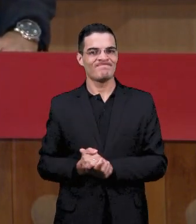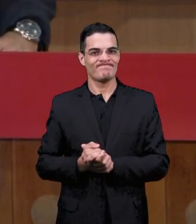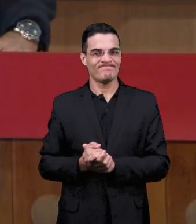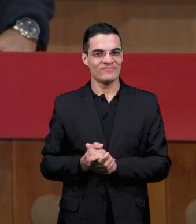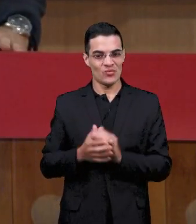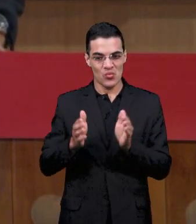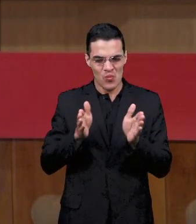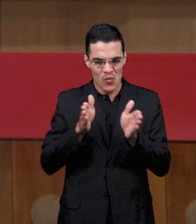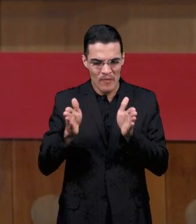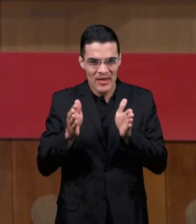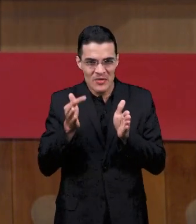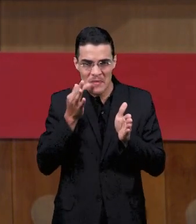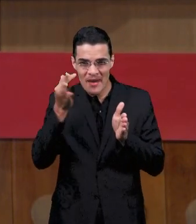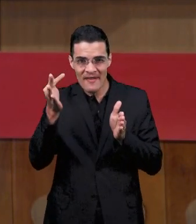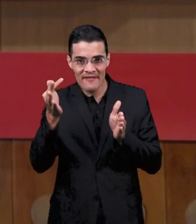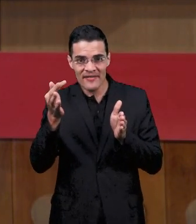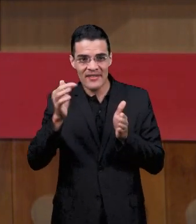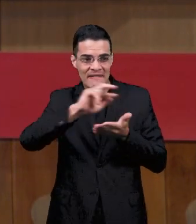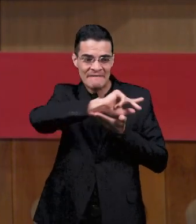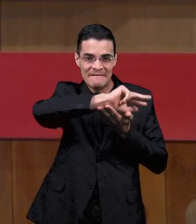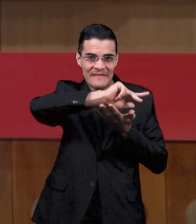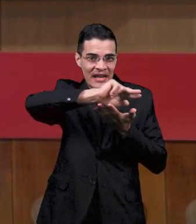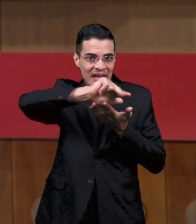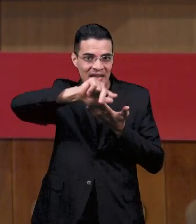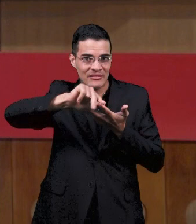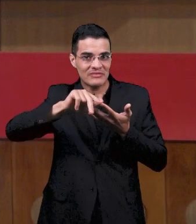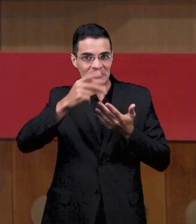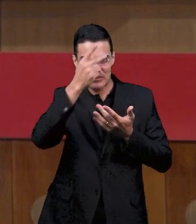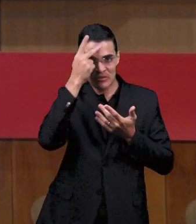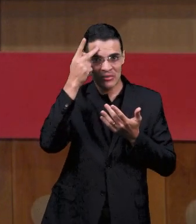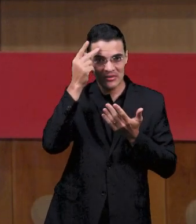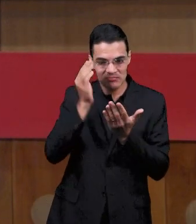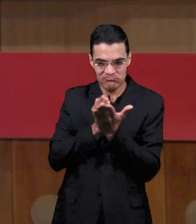ouvidos. A apostasia entra pelo ouvido.